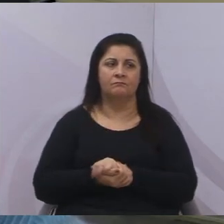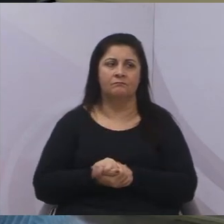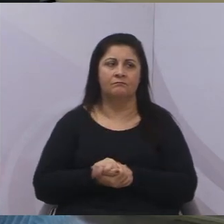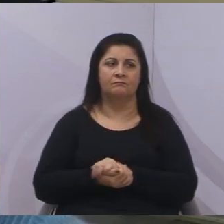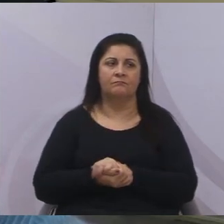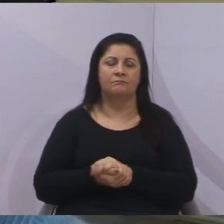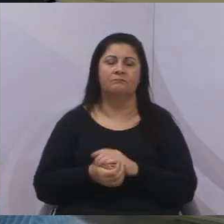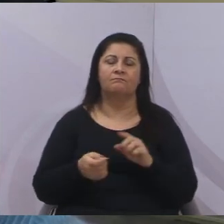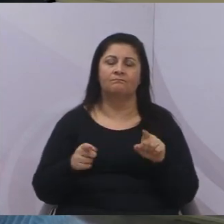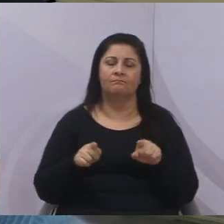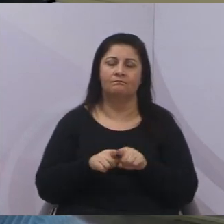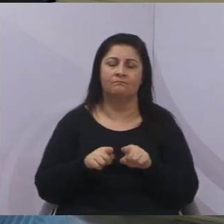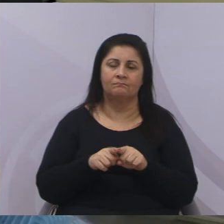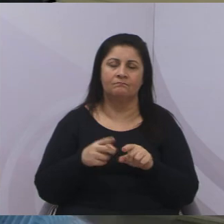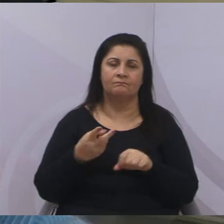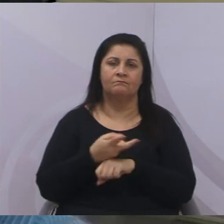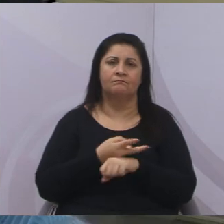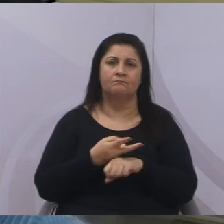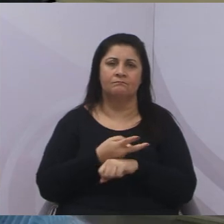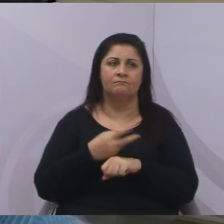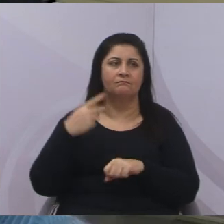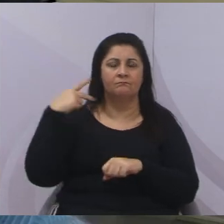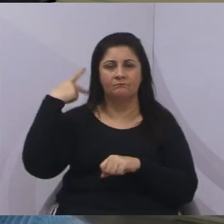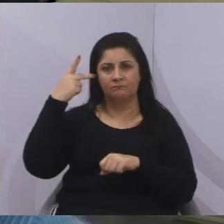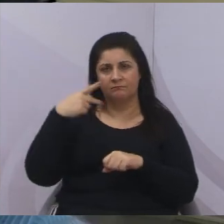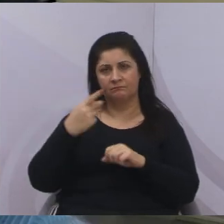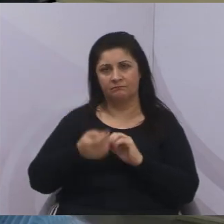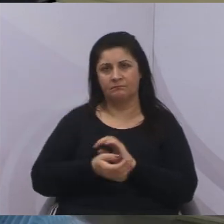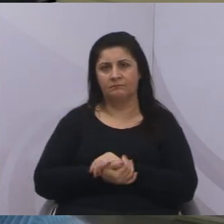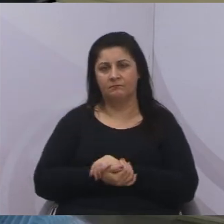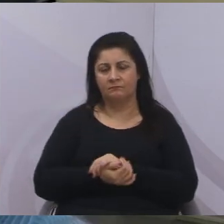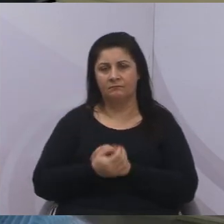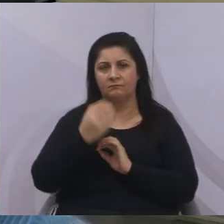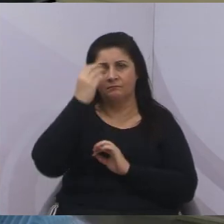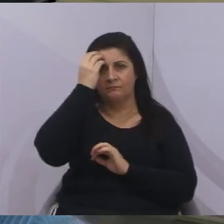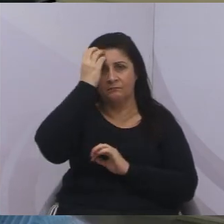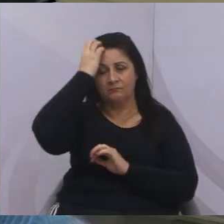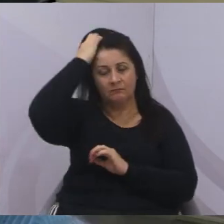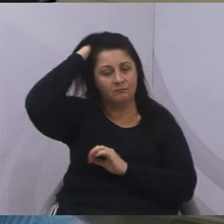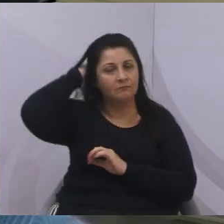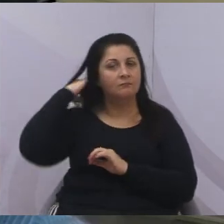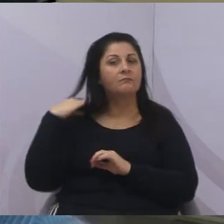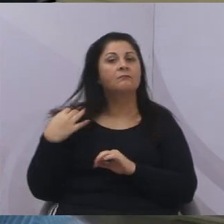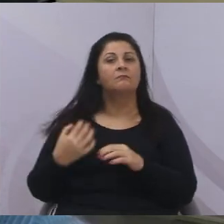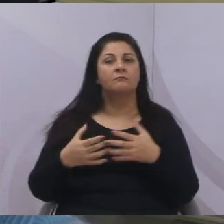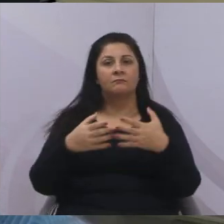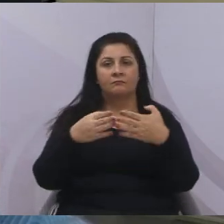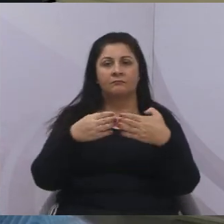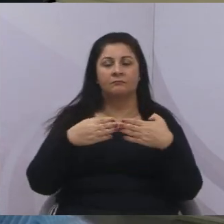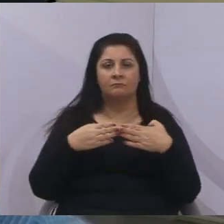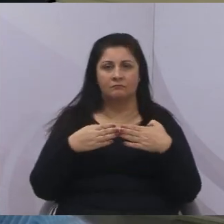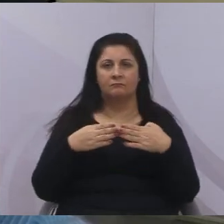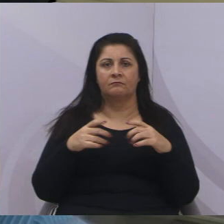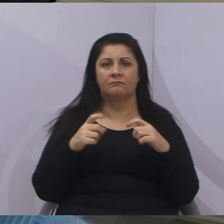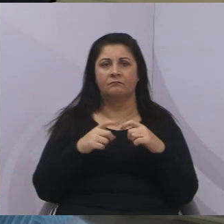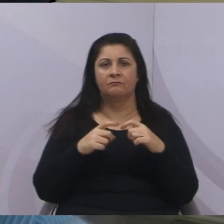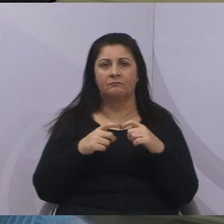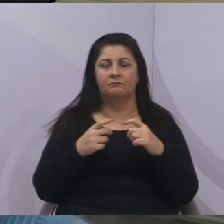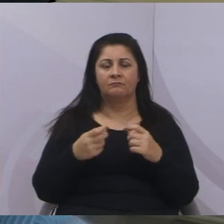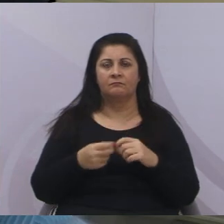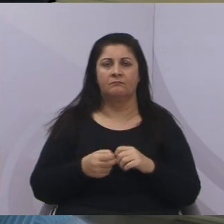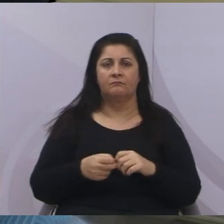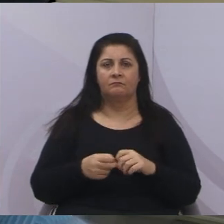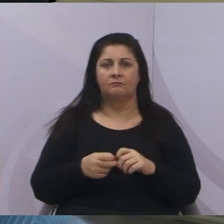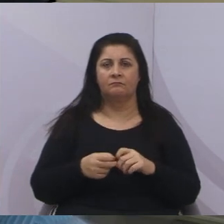abordavam a gente, o vereador, para reclamar como que fazia. Então, eu quero pedir para os médicos que,